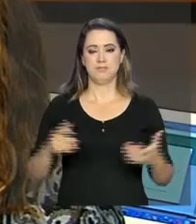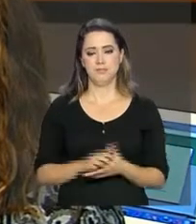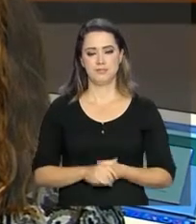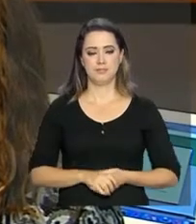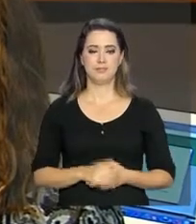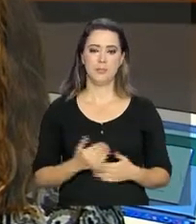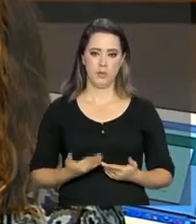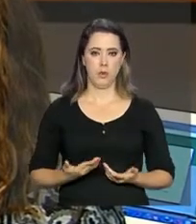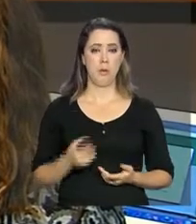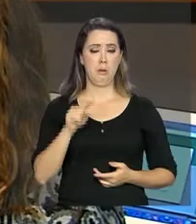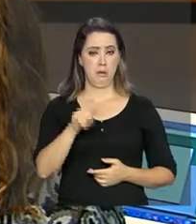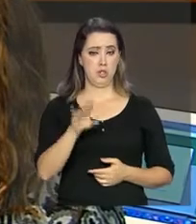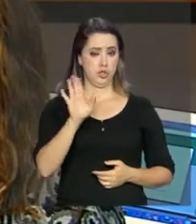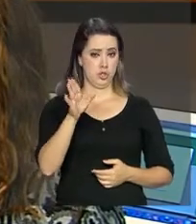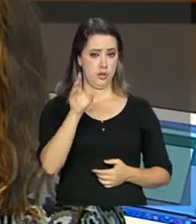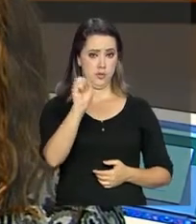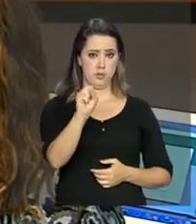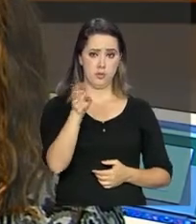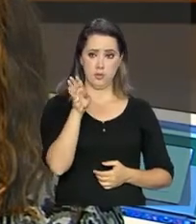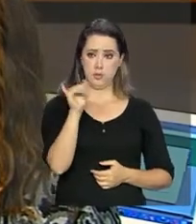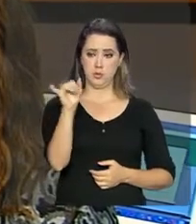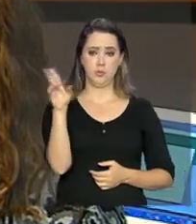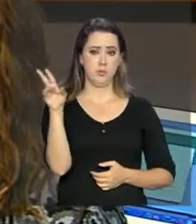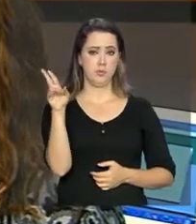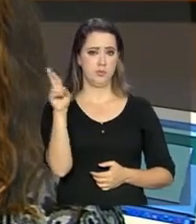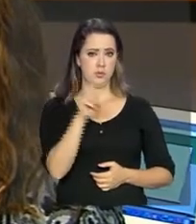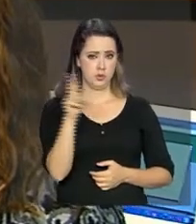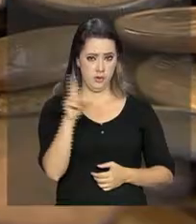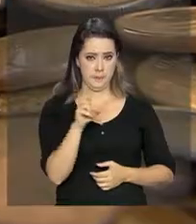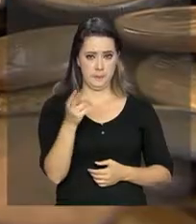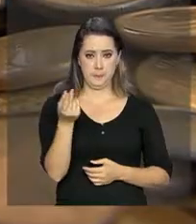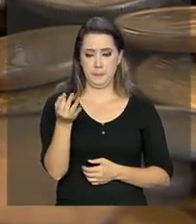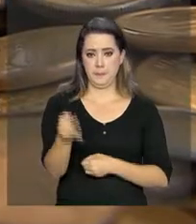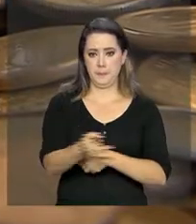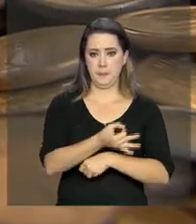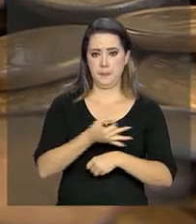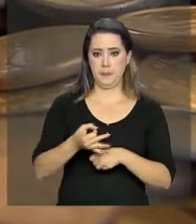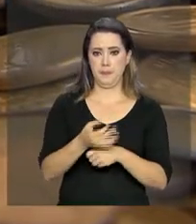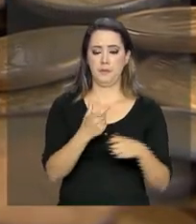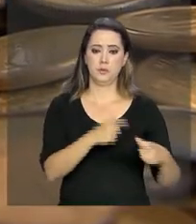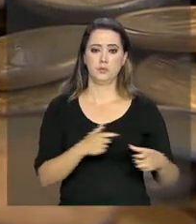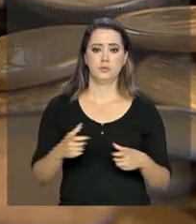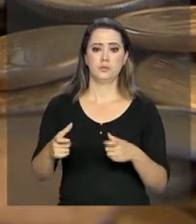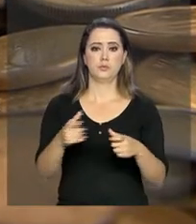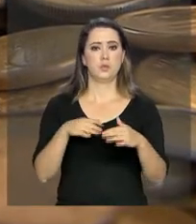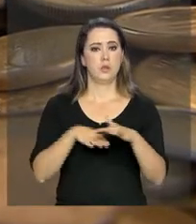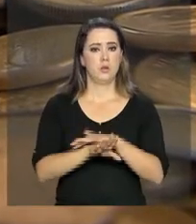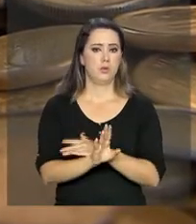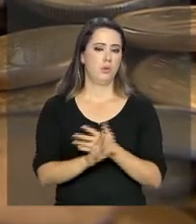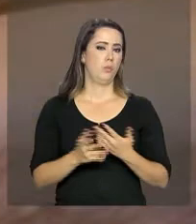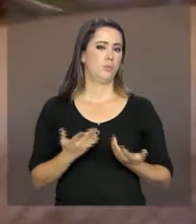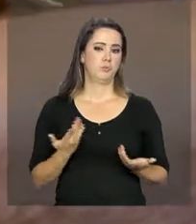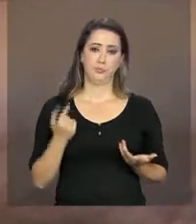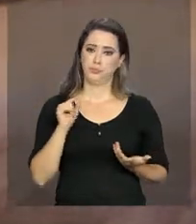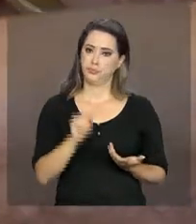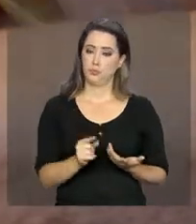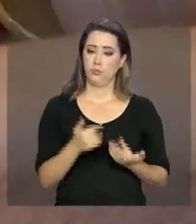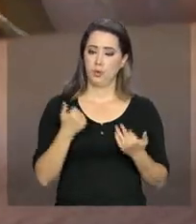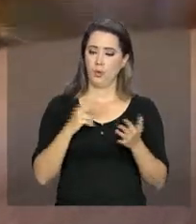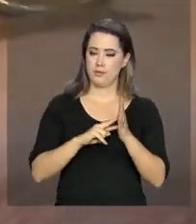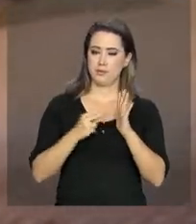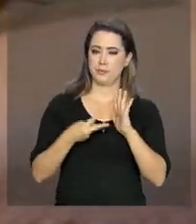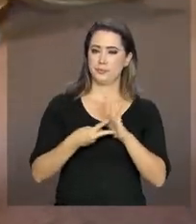bilhões de moedas estão guardadas nas casas dos brasileiros em locais como cofrinhos ou gavetas número que